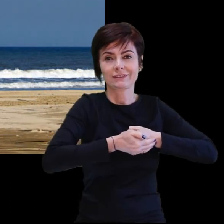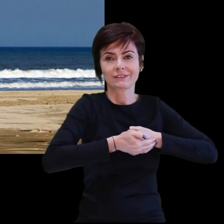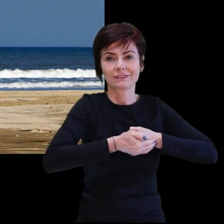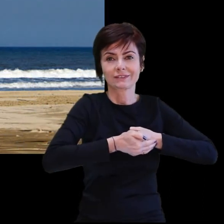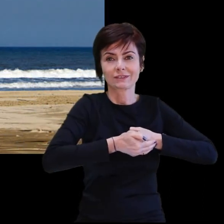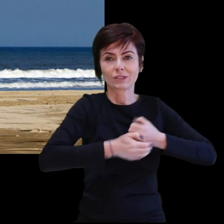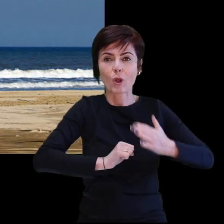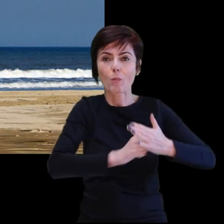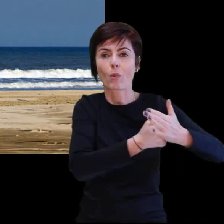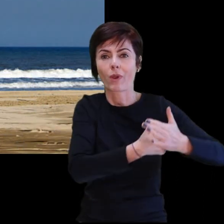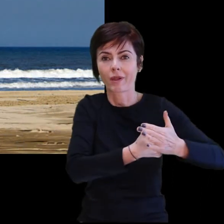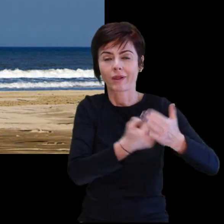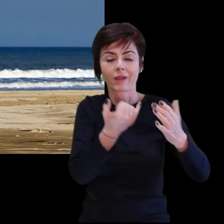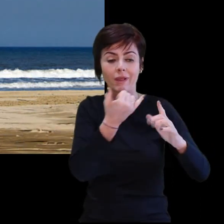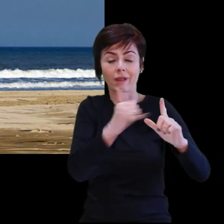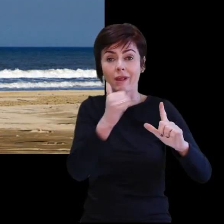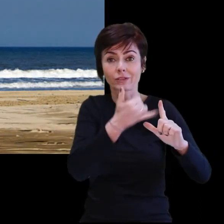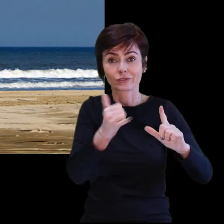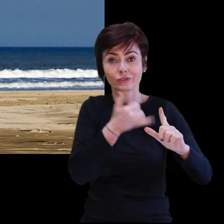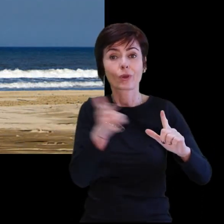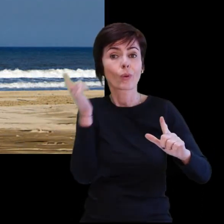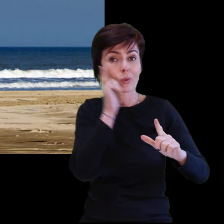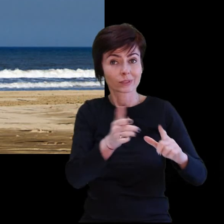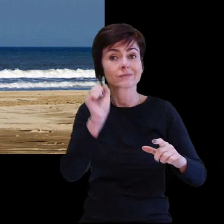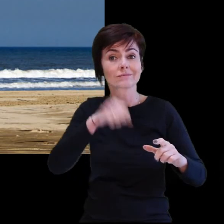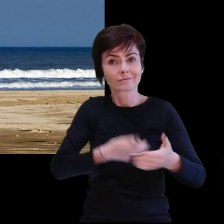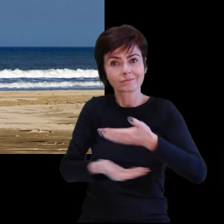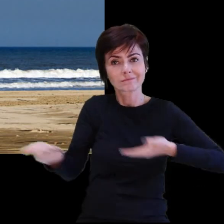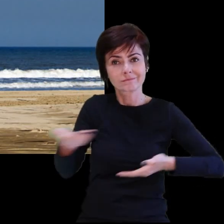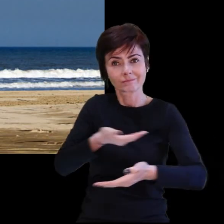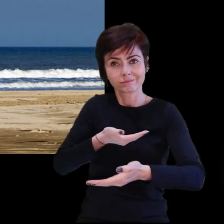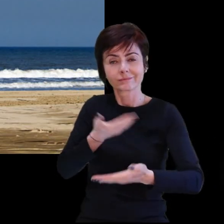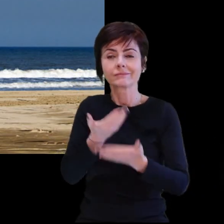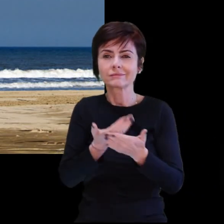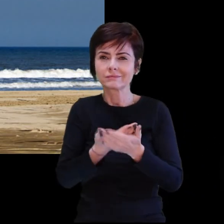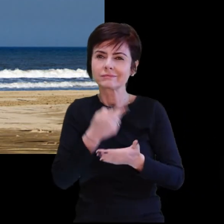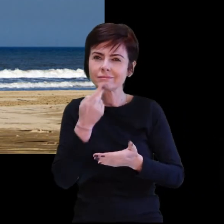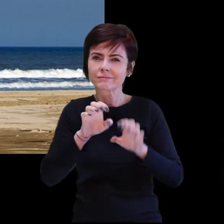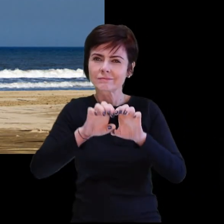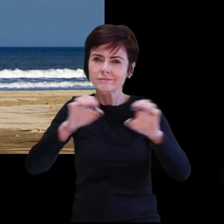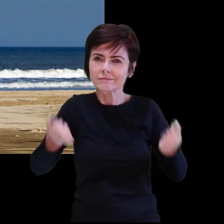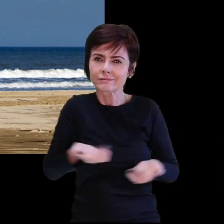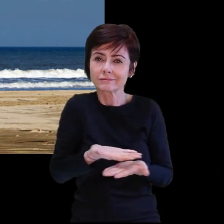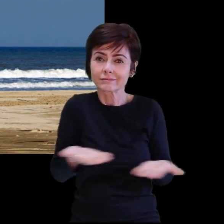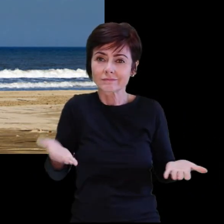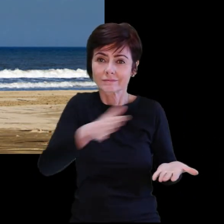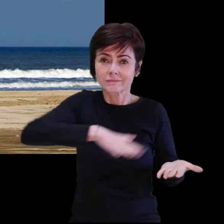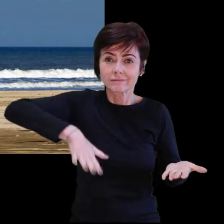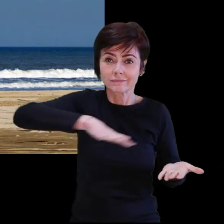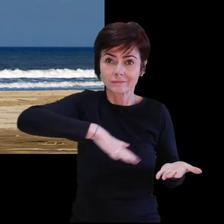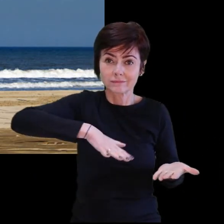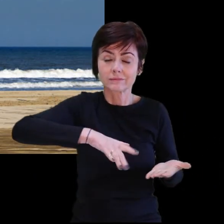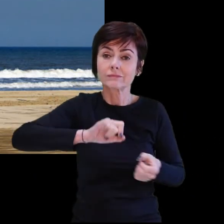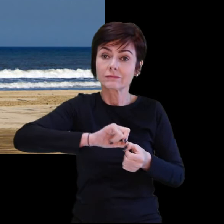completamente para essa troca de energia, né? A gente viu lá na aula que falou sobre ecossistema que os